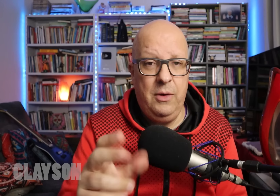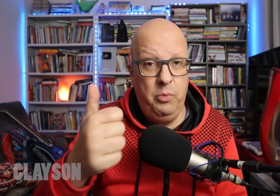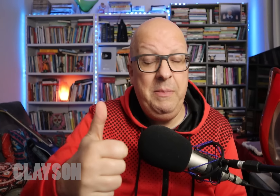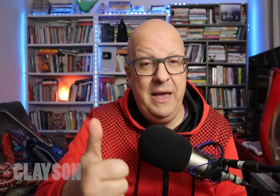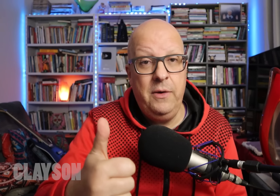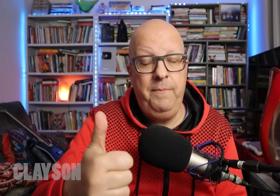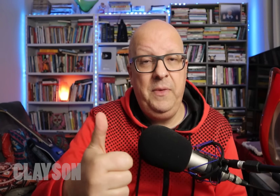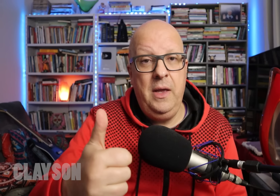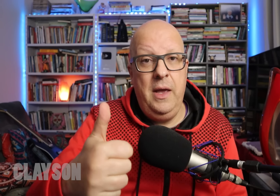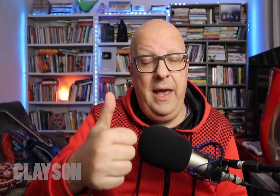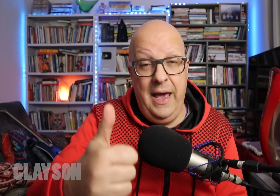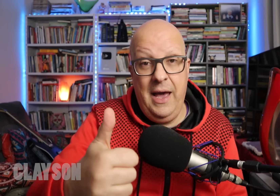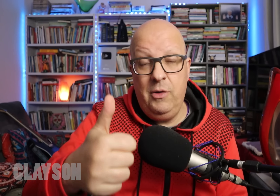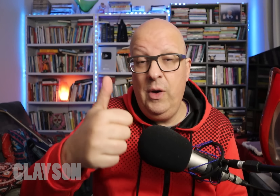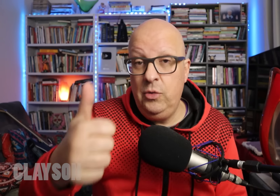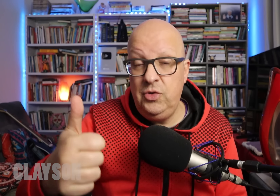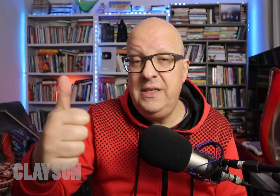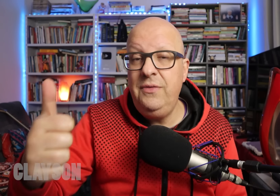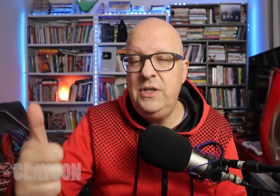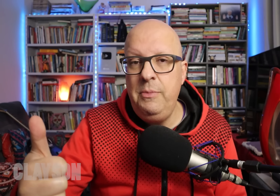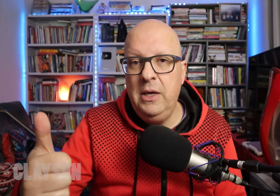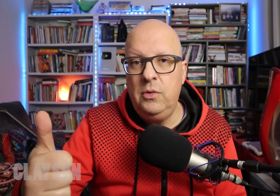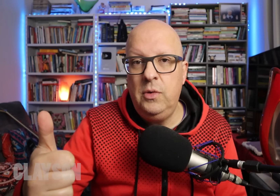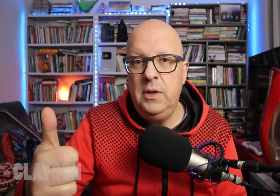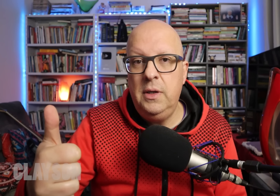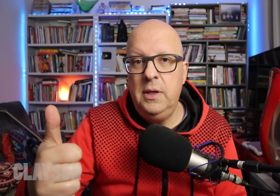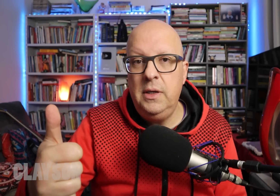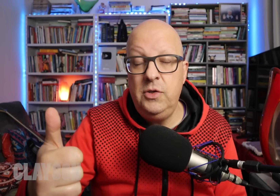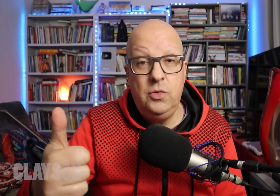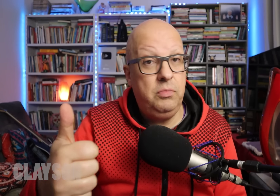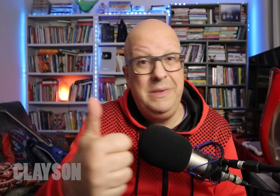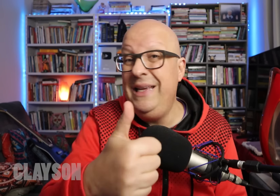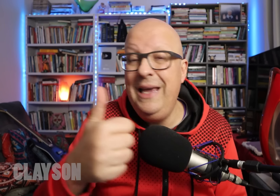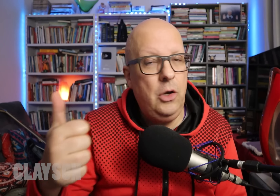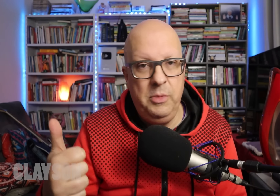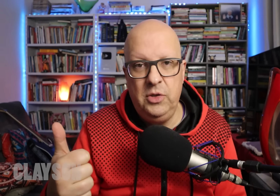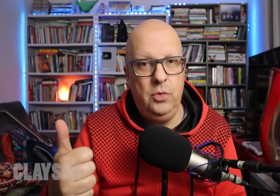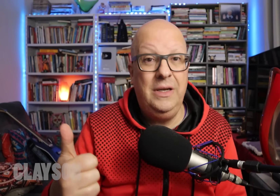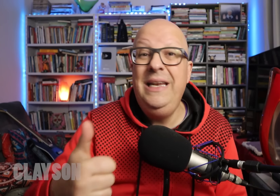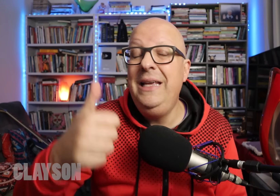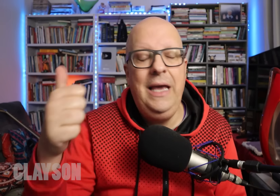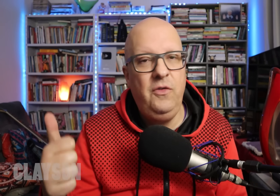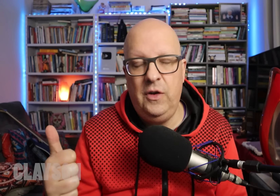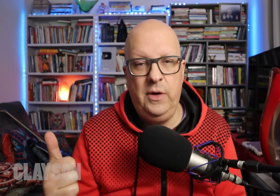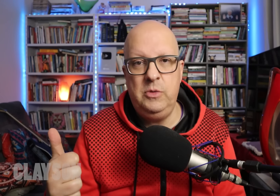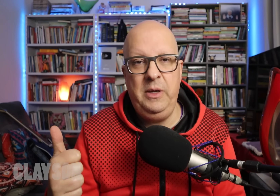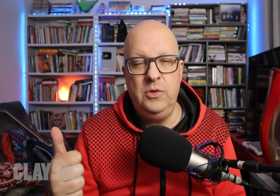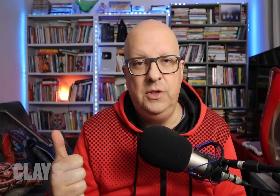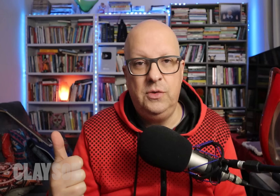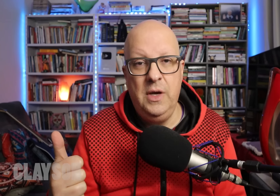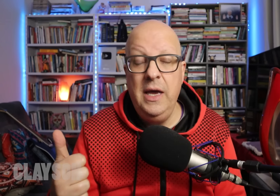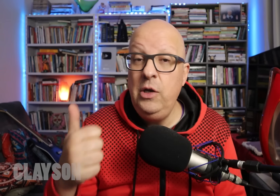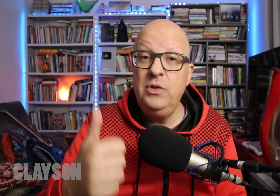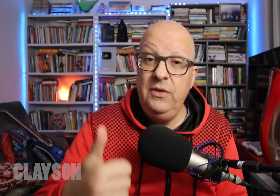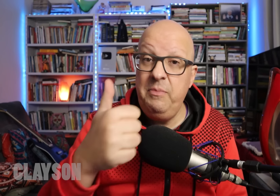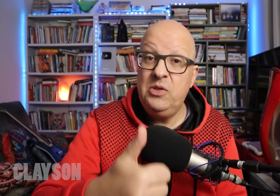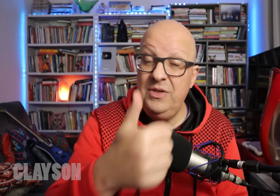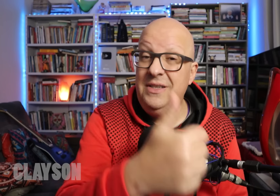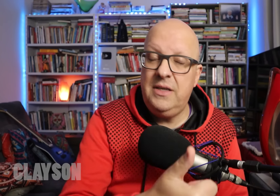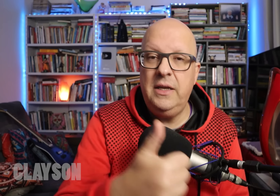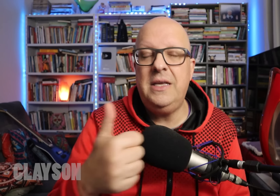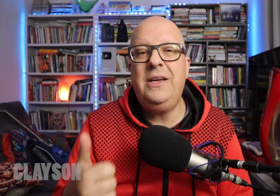pontos, tá? O primeiro é o anúncio desse investimento. Isso ninguém comentou, ninguém falou a respeito disso.